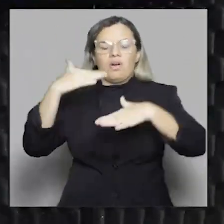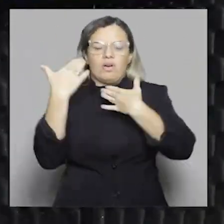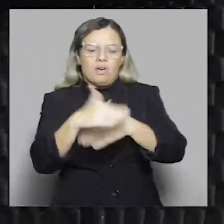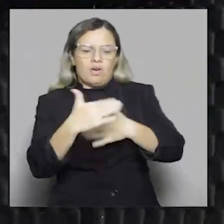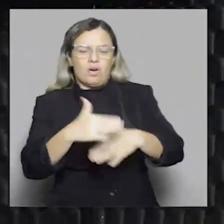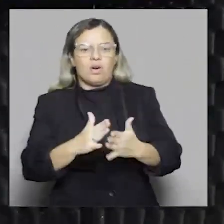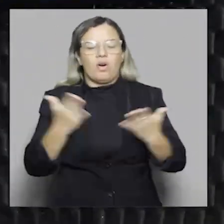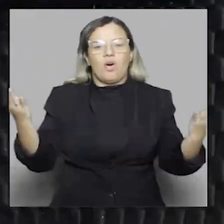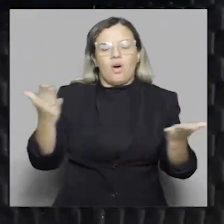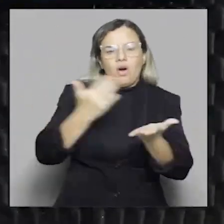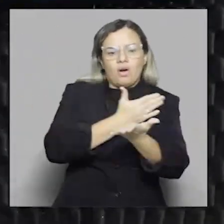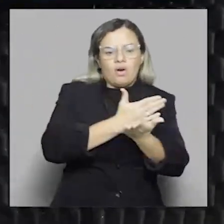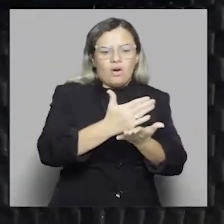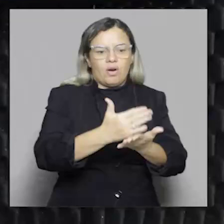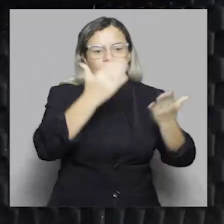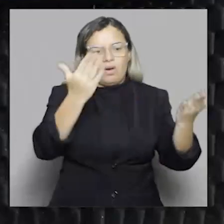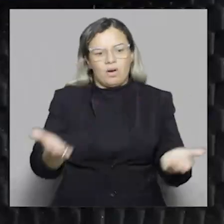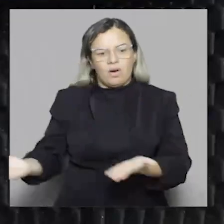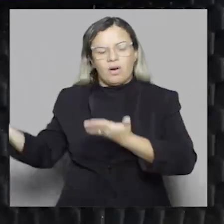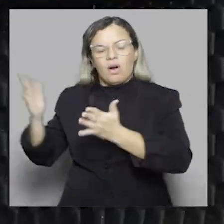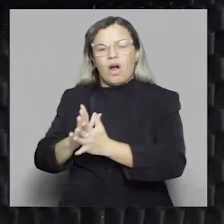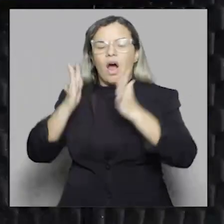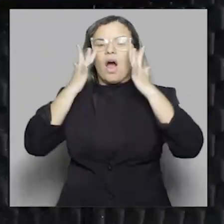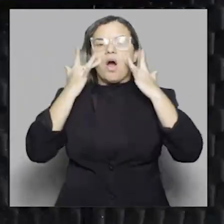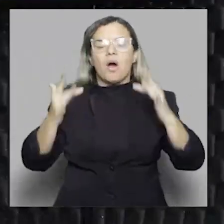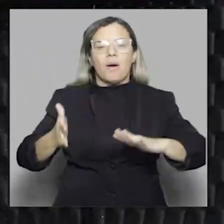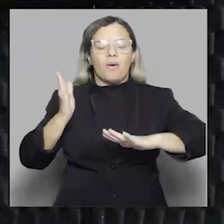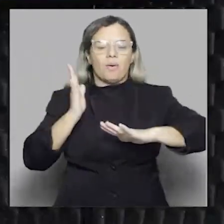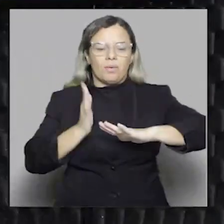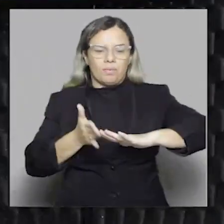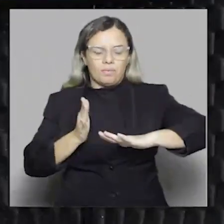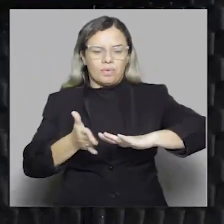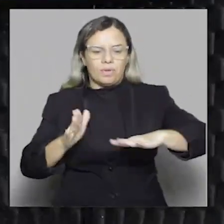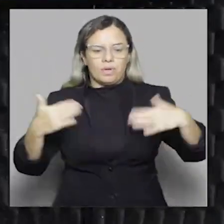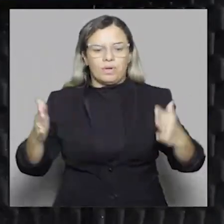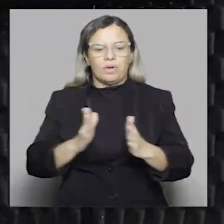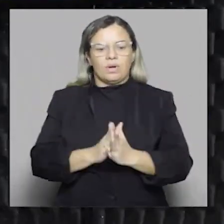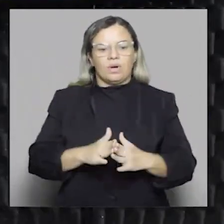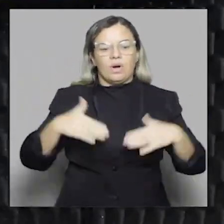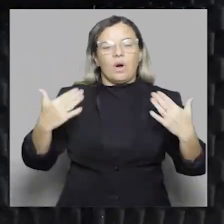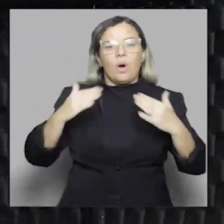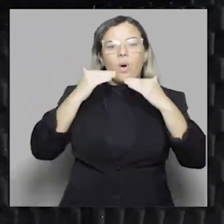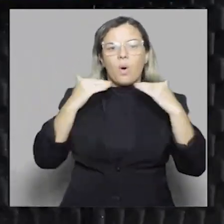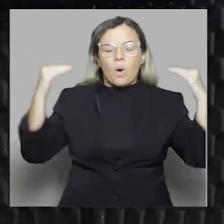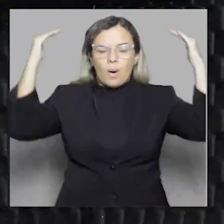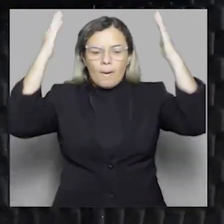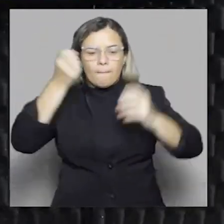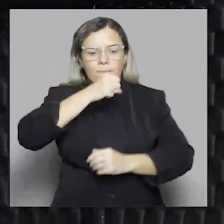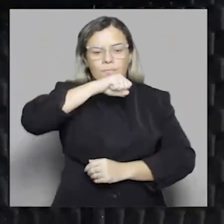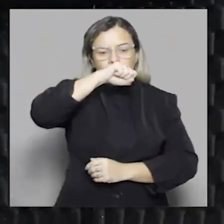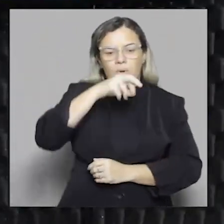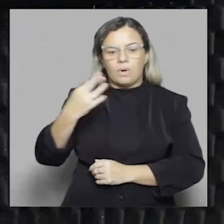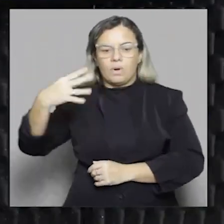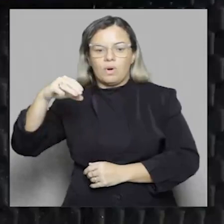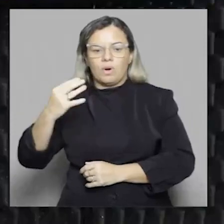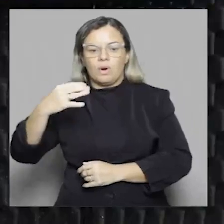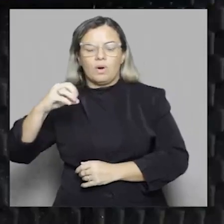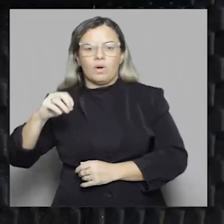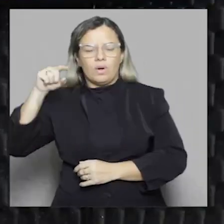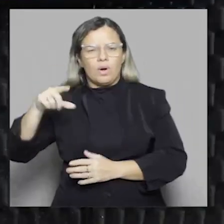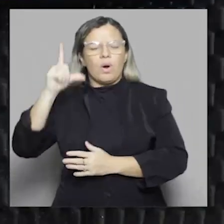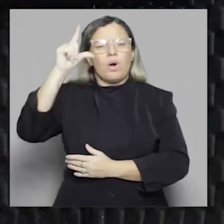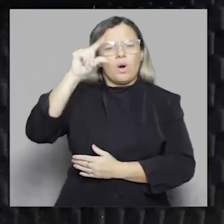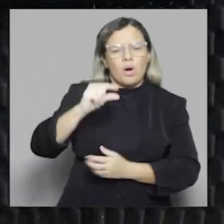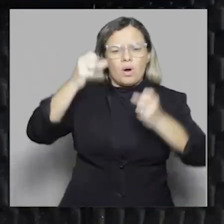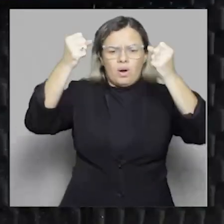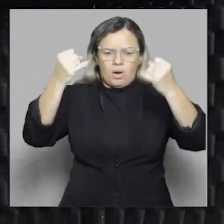começar hoje com arte contemporânea, né? Bispo do Rosário. Antes de começar a questão, vamos falar um pouquinho sobre Bispo